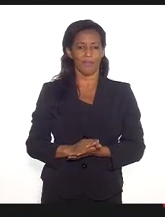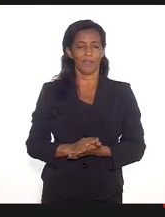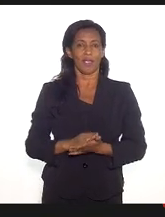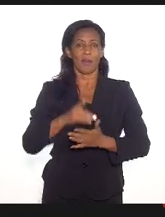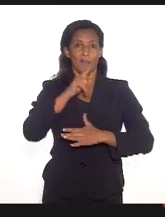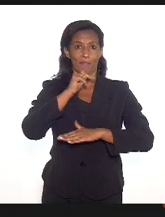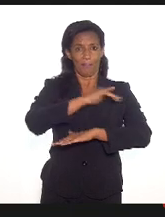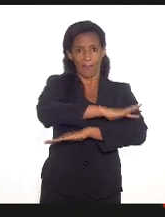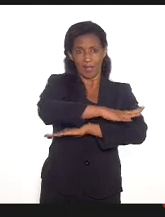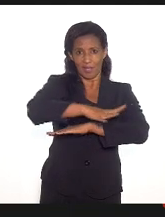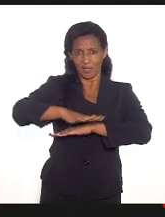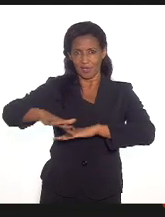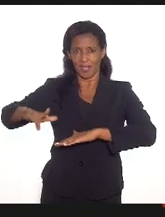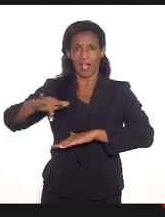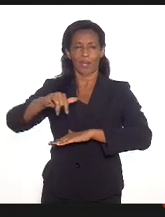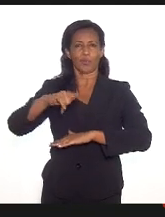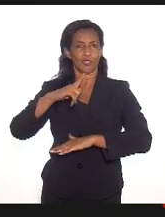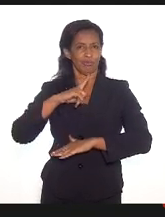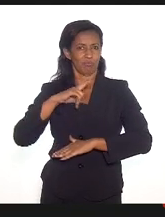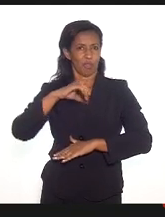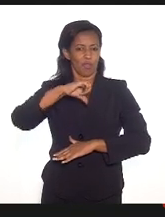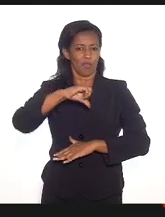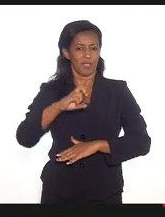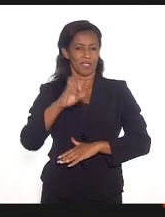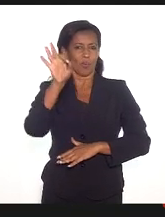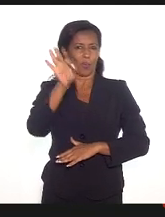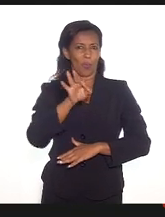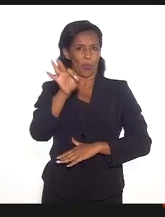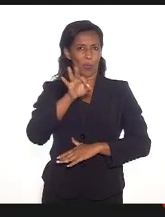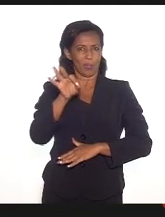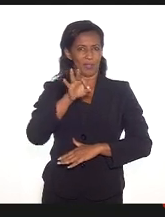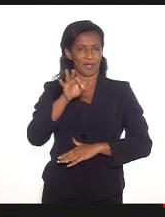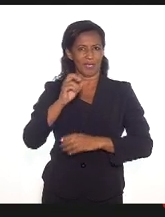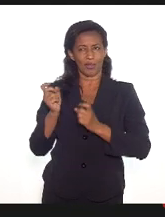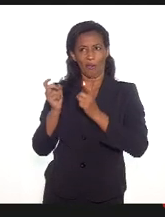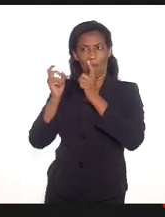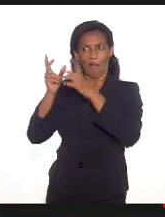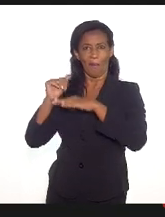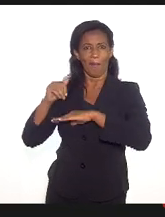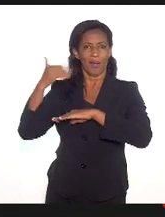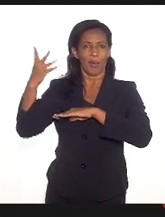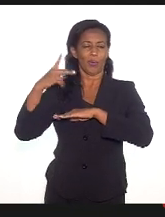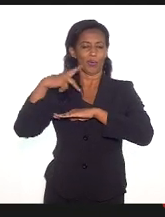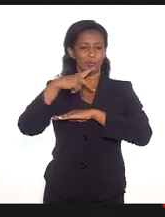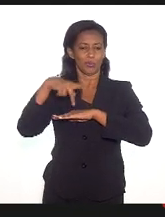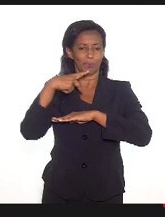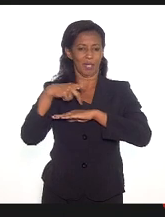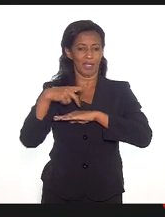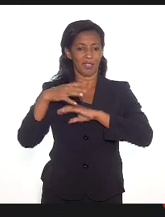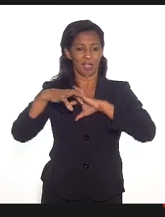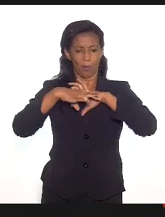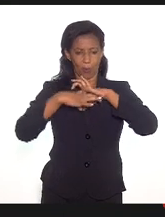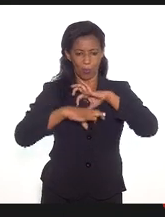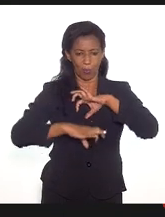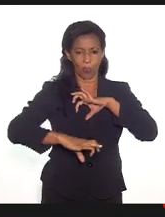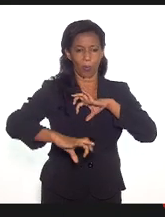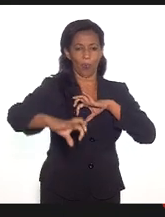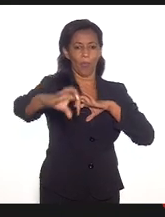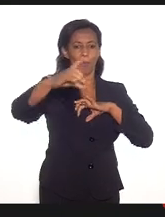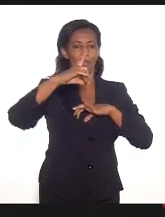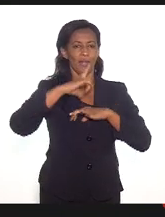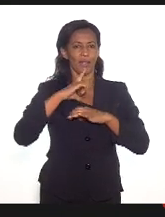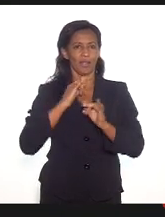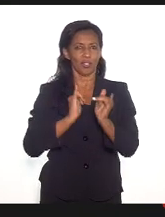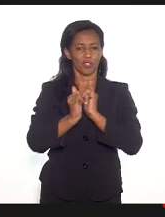de 95% do comércio exterior brasileiro. É por meio de cabos submarinos que flui o tráfego de